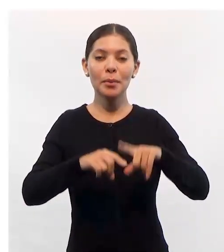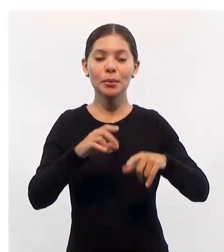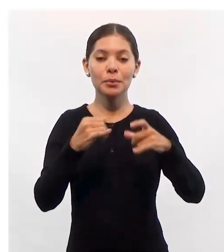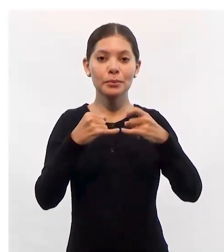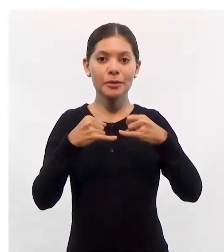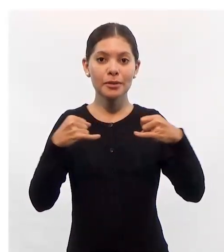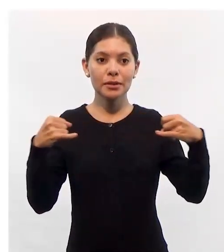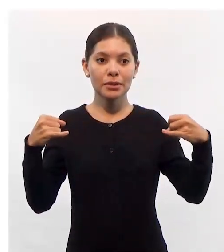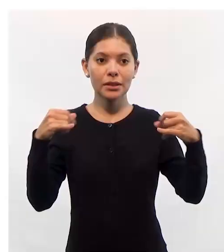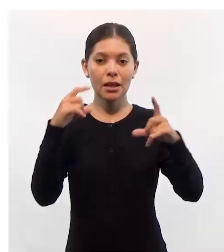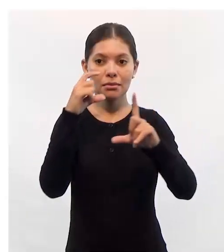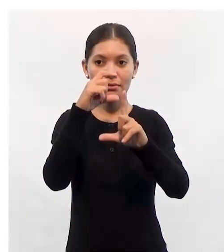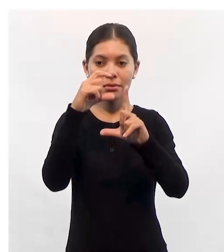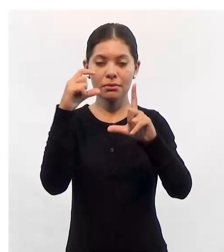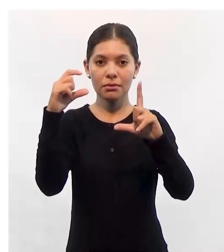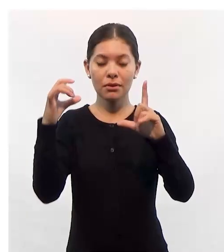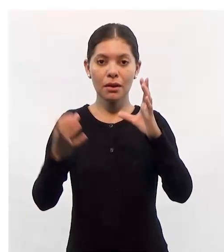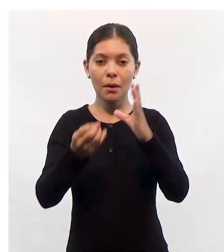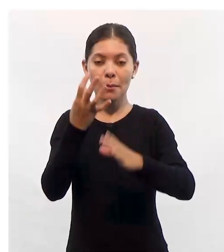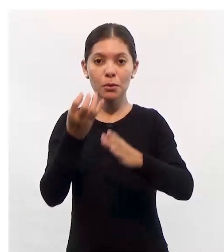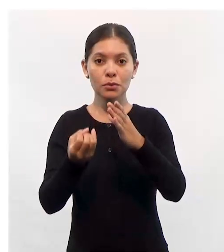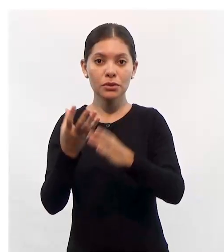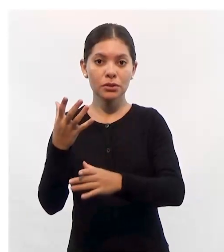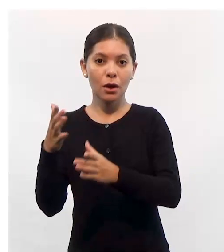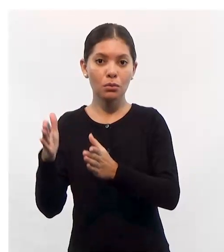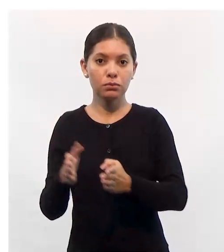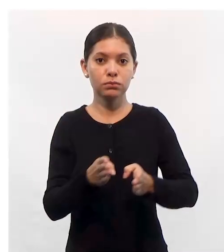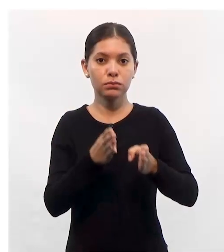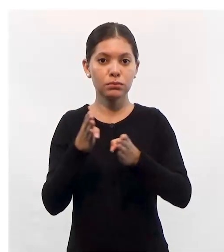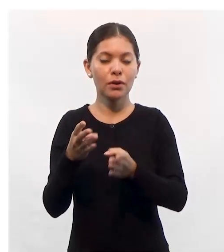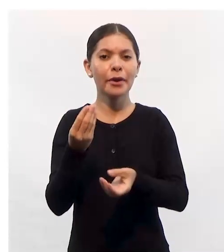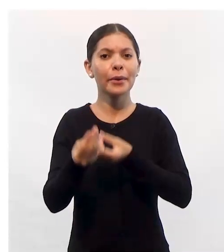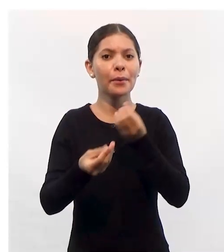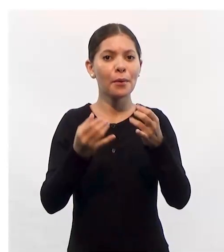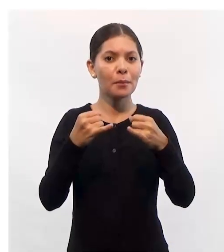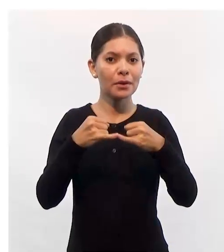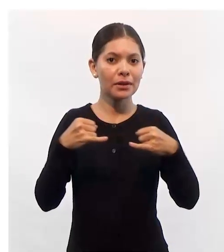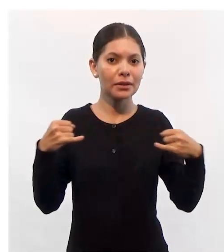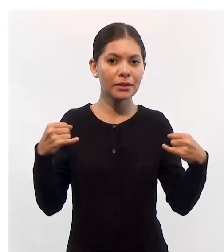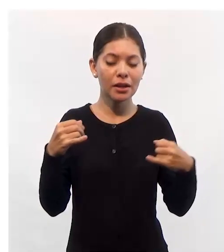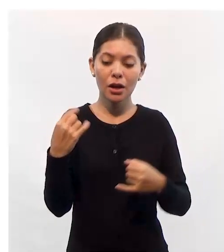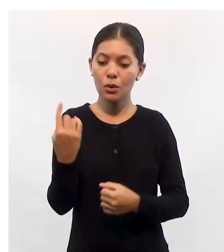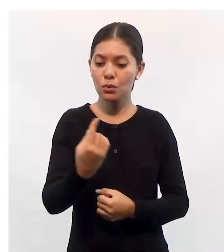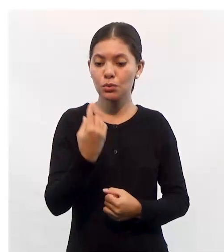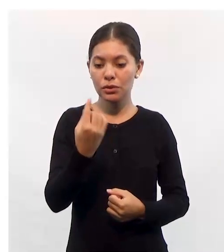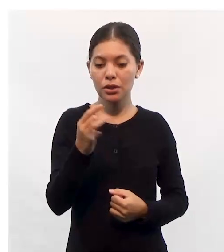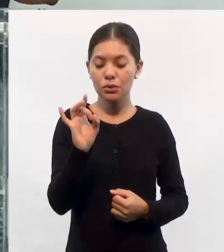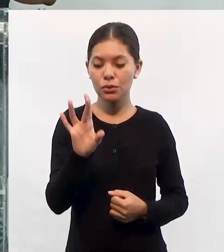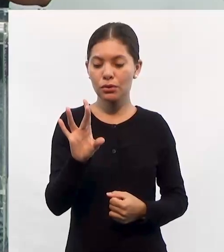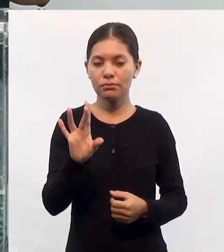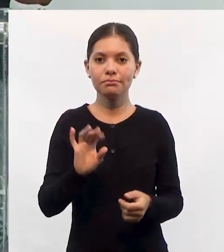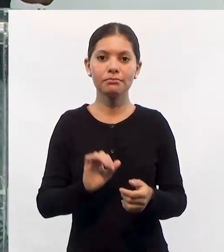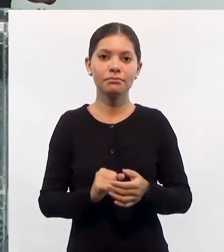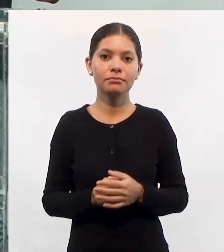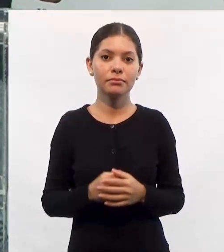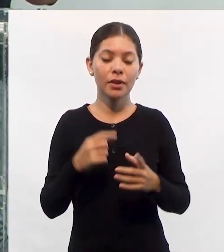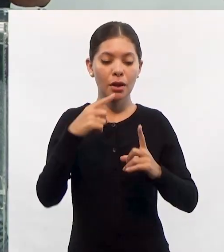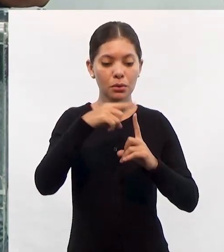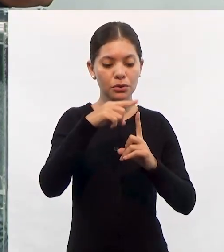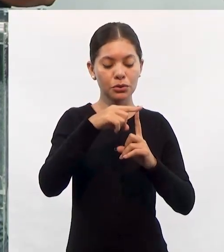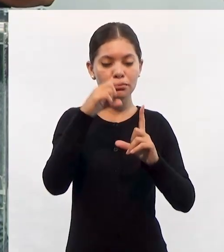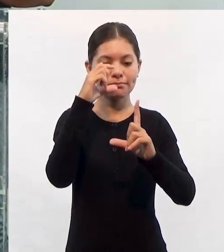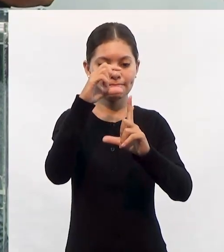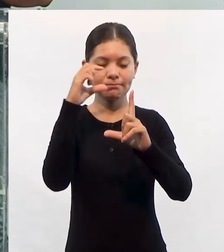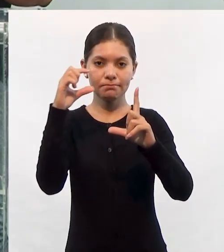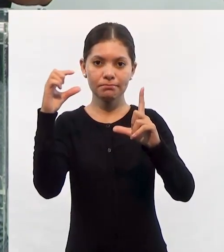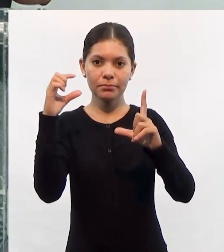Nesse layout, a produção do produto é feita em uma linha única, que é a linha fixa. Esse é o tipo de